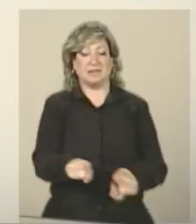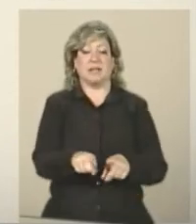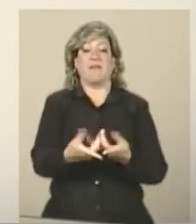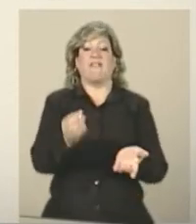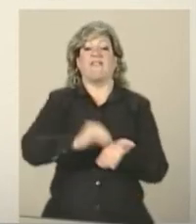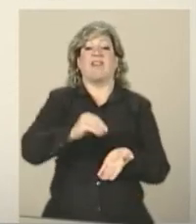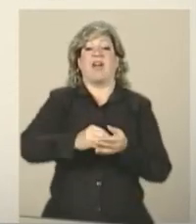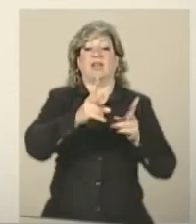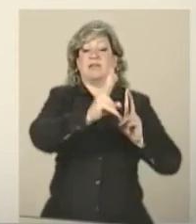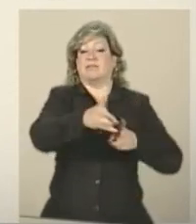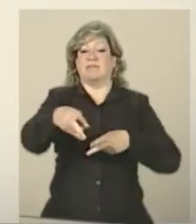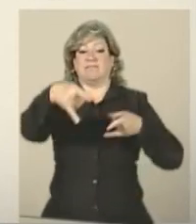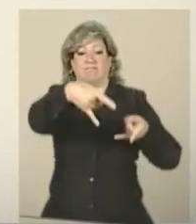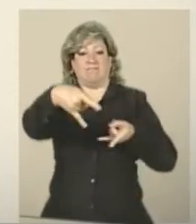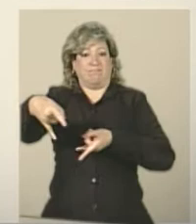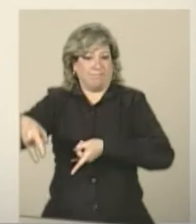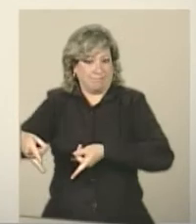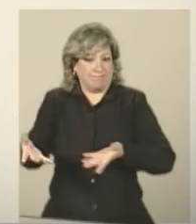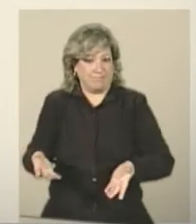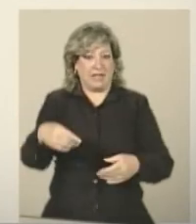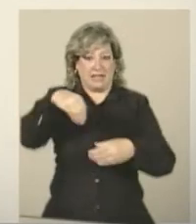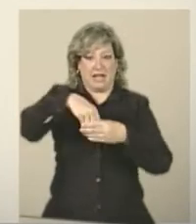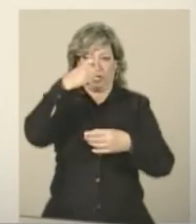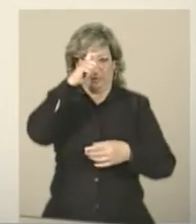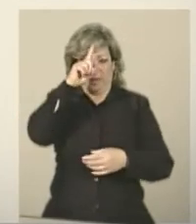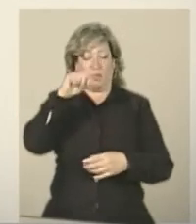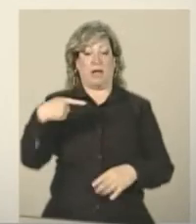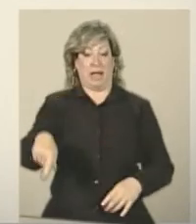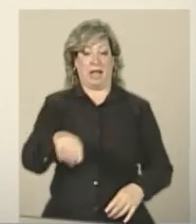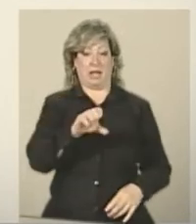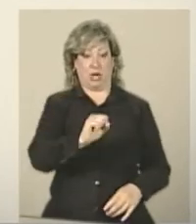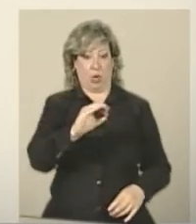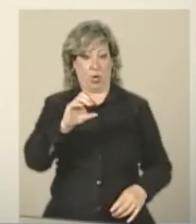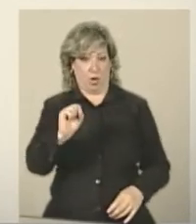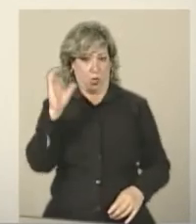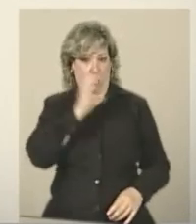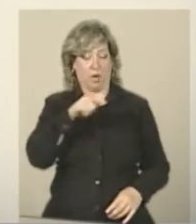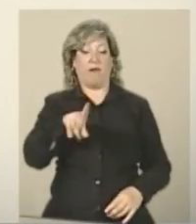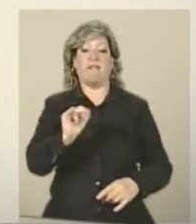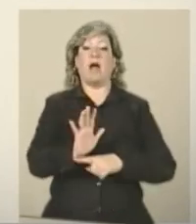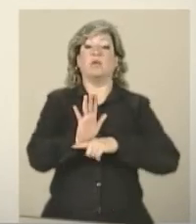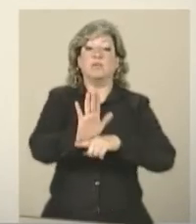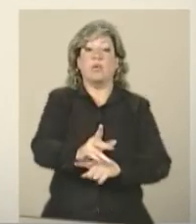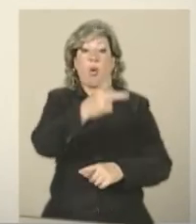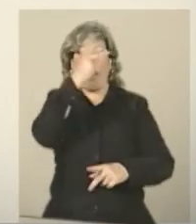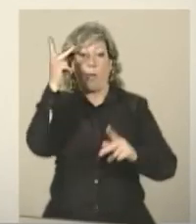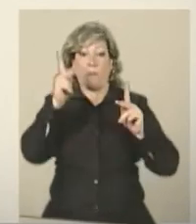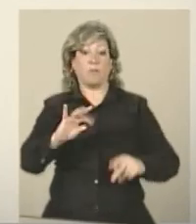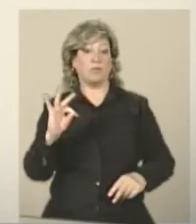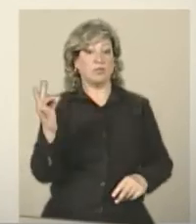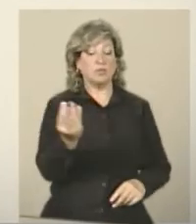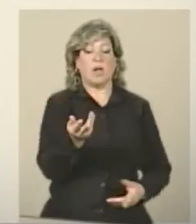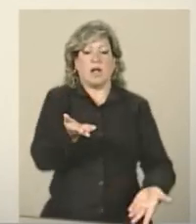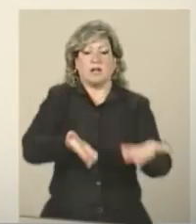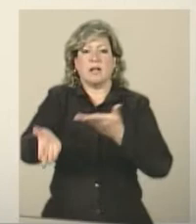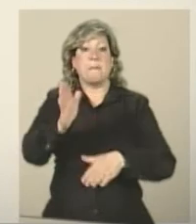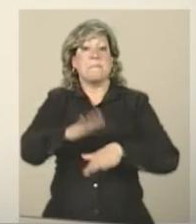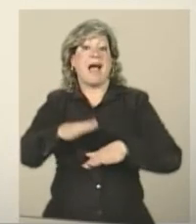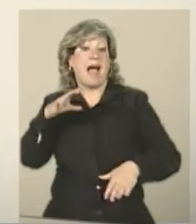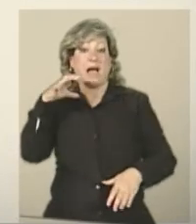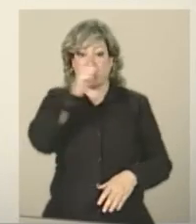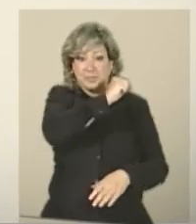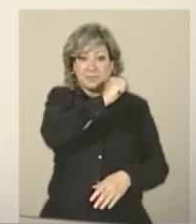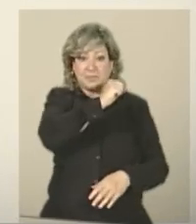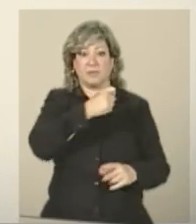de leitos nos hospitais o SOS emergência sabe Luciano vai permitir que a população seja atendida com